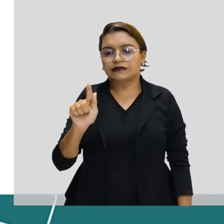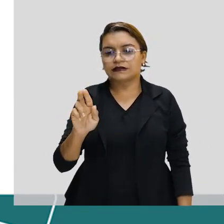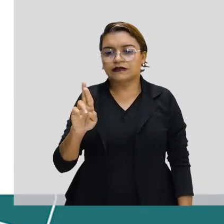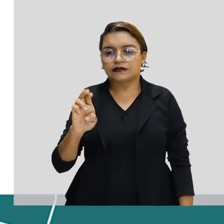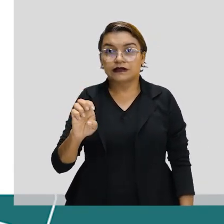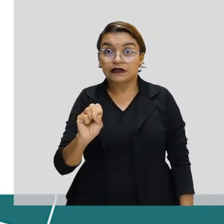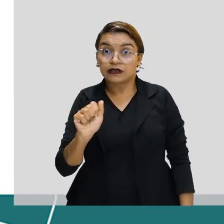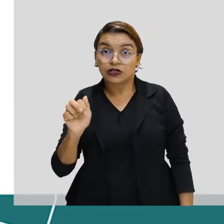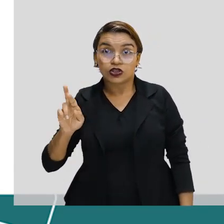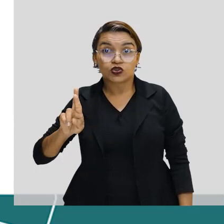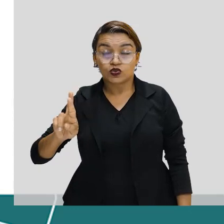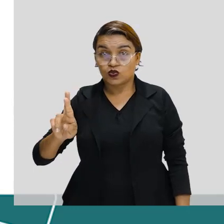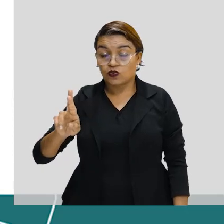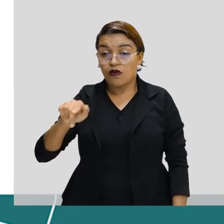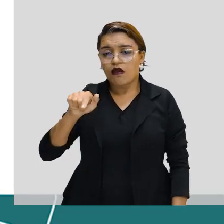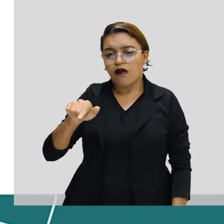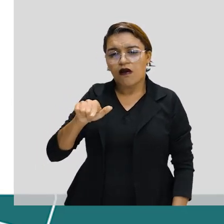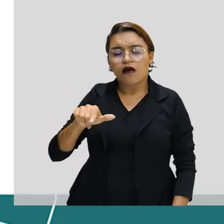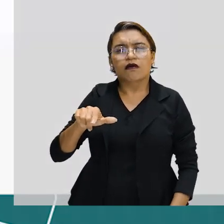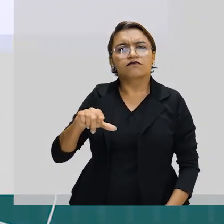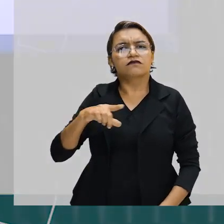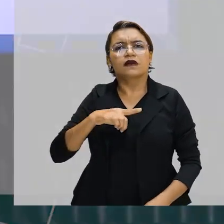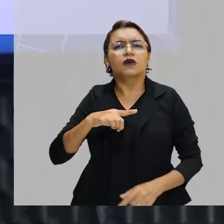ao encontro, é de encontro,